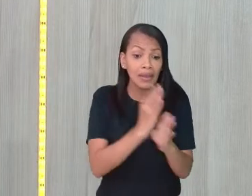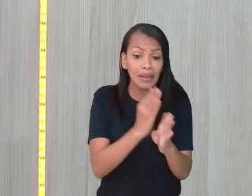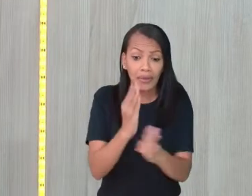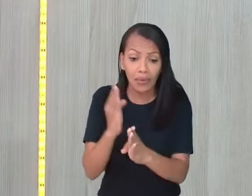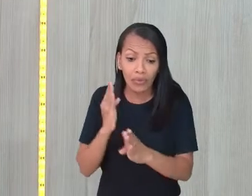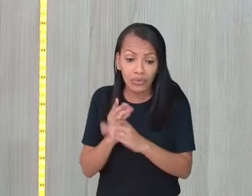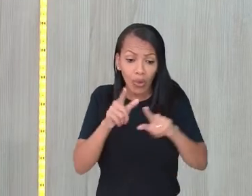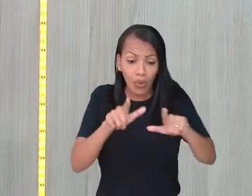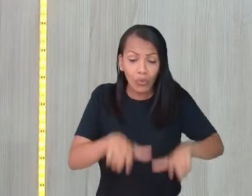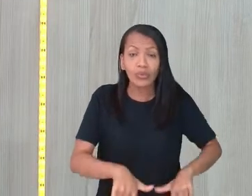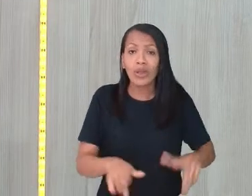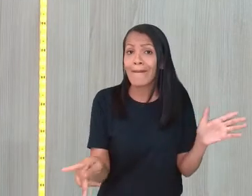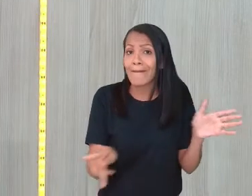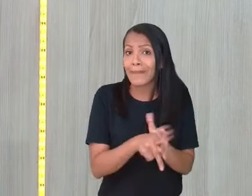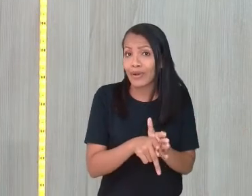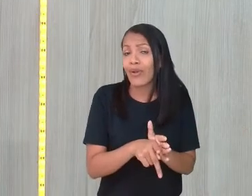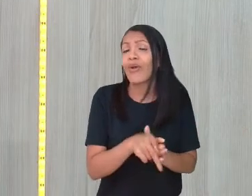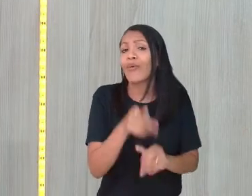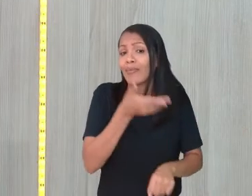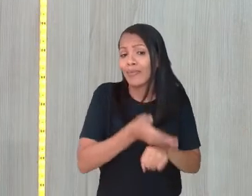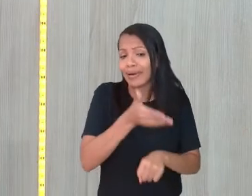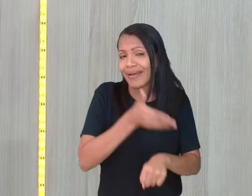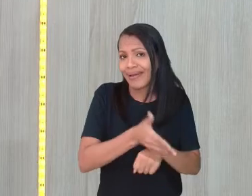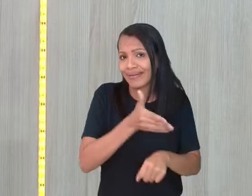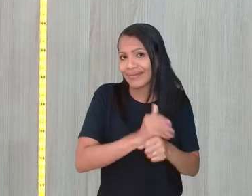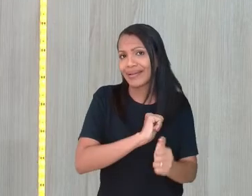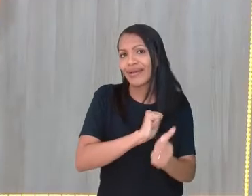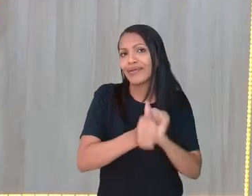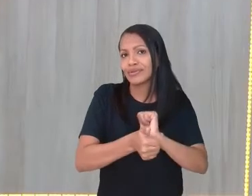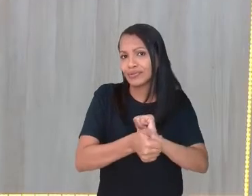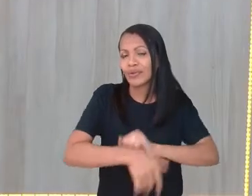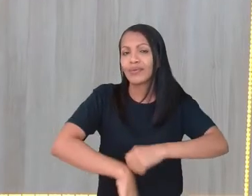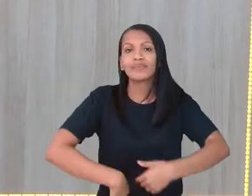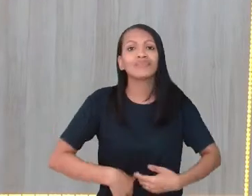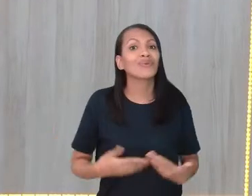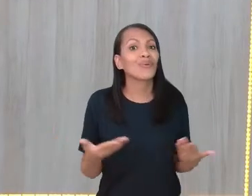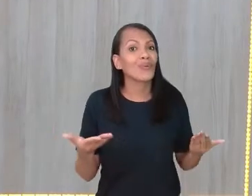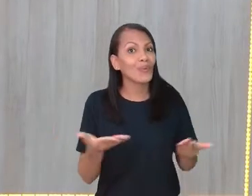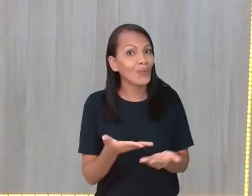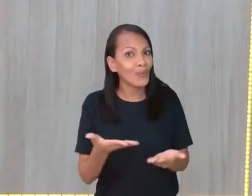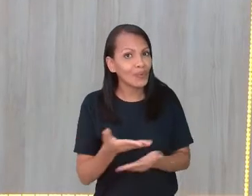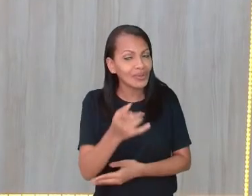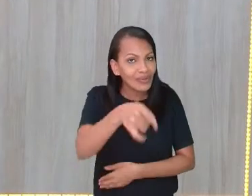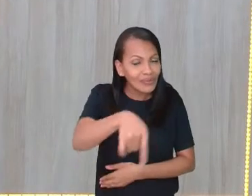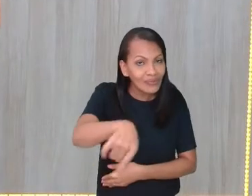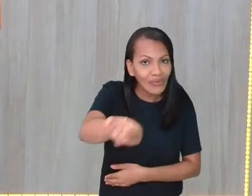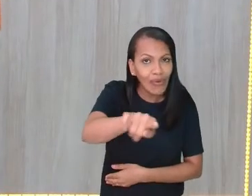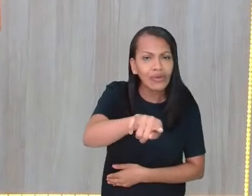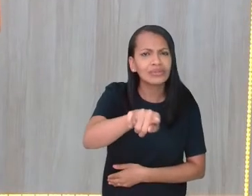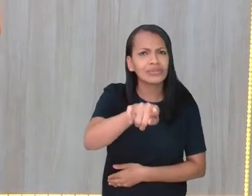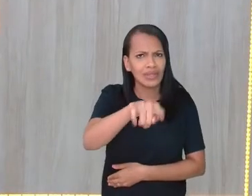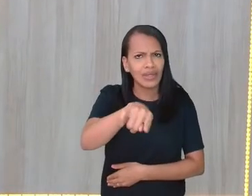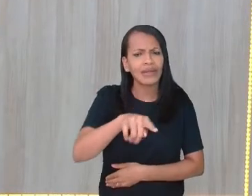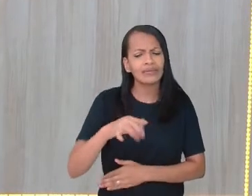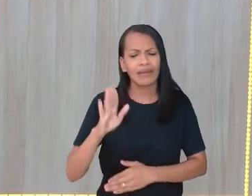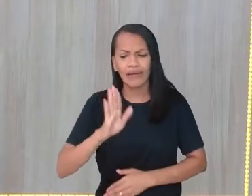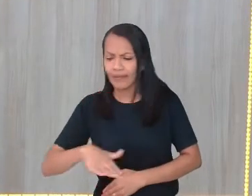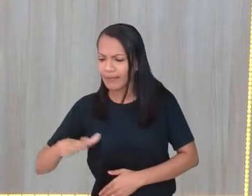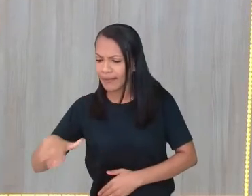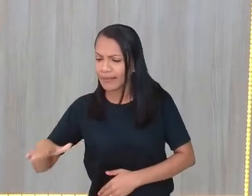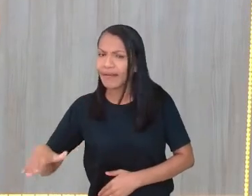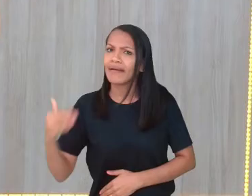algo que eu pudesse fazer a prática desse esporte. Pois é, hoje em dia, para você aí, né, que é